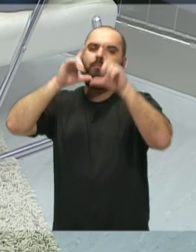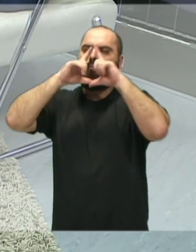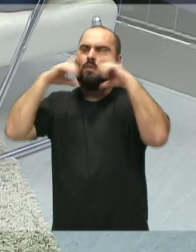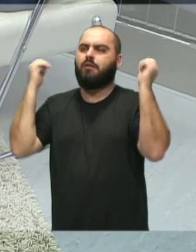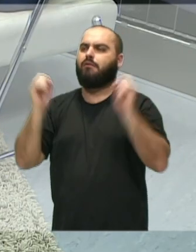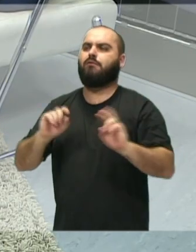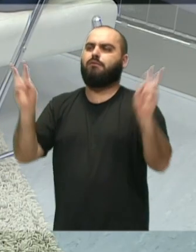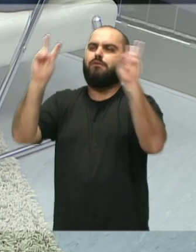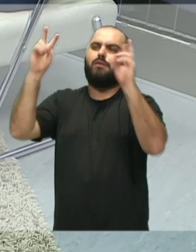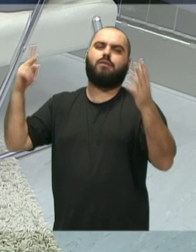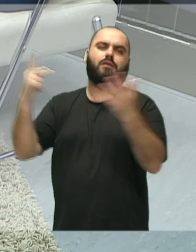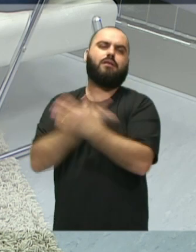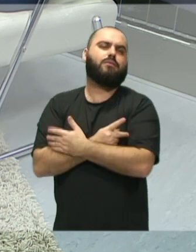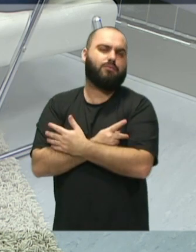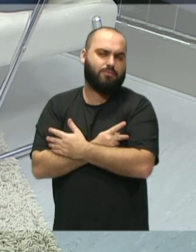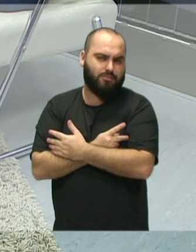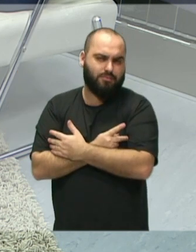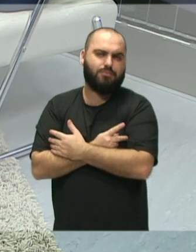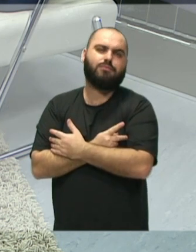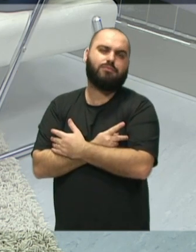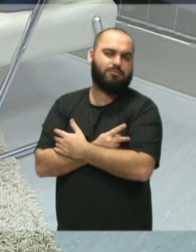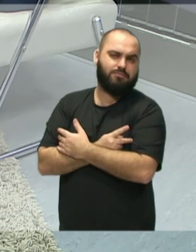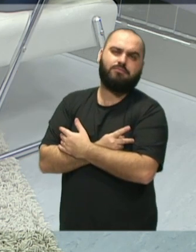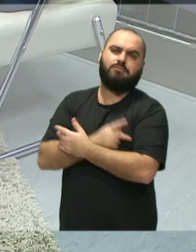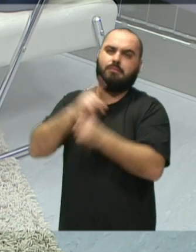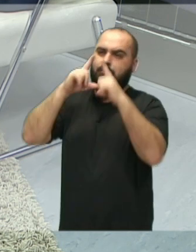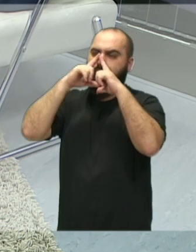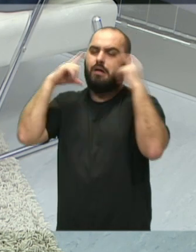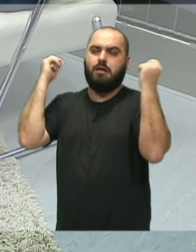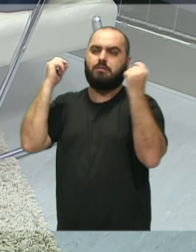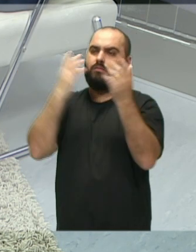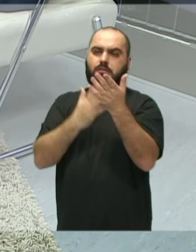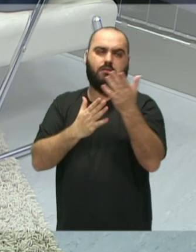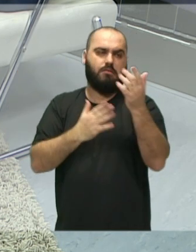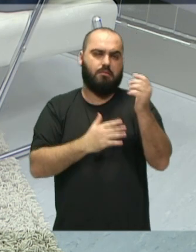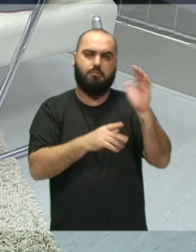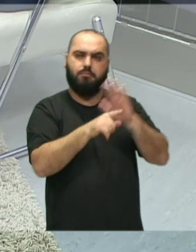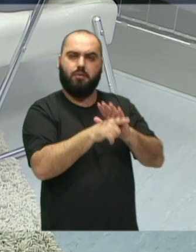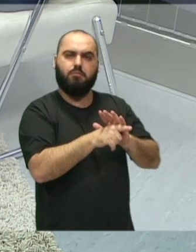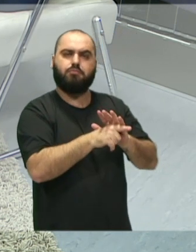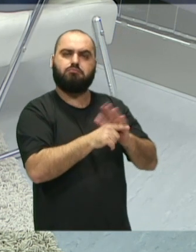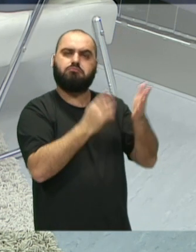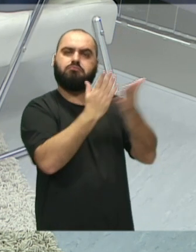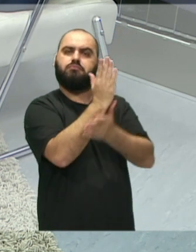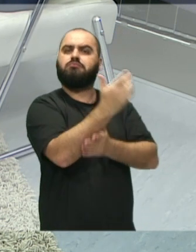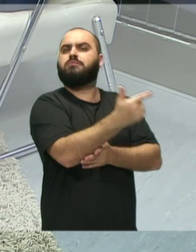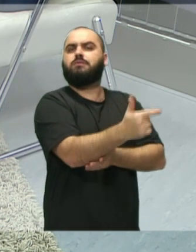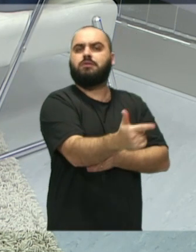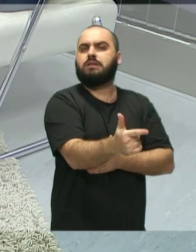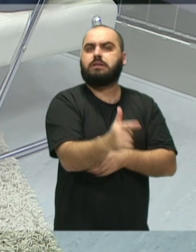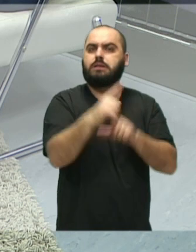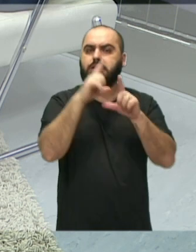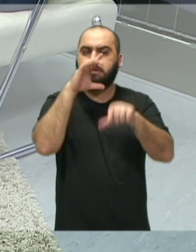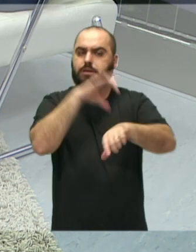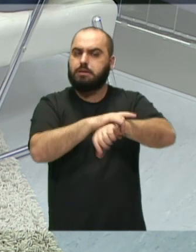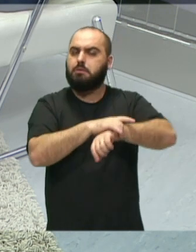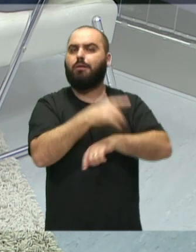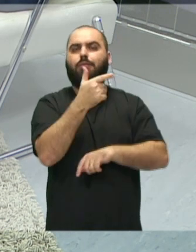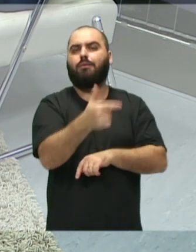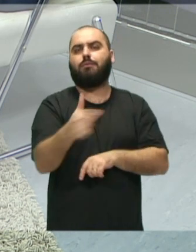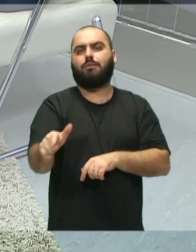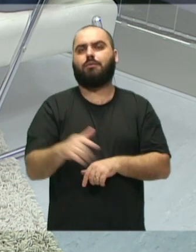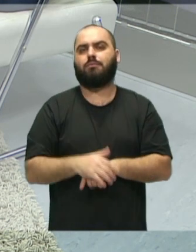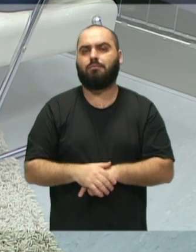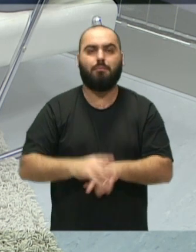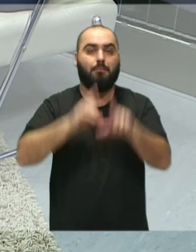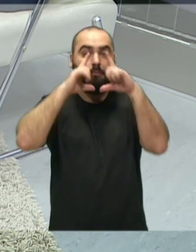do que era feito, máscaras que não foram aprovadas pela Anvisa, máscaras que não davam a segurança necessária, máscaras